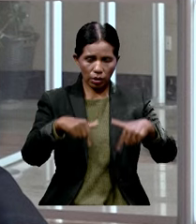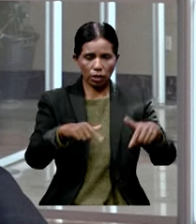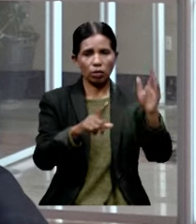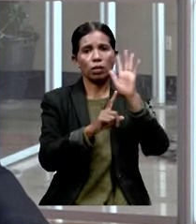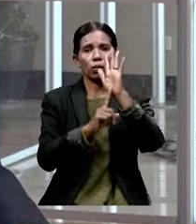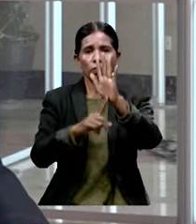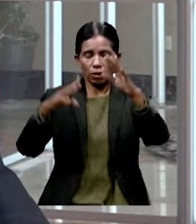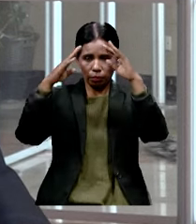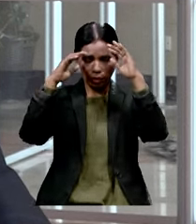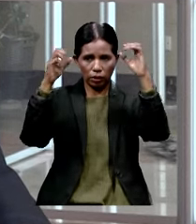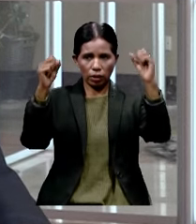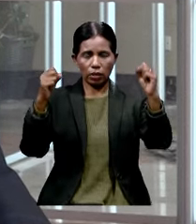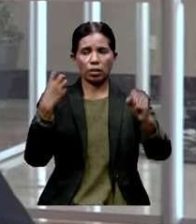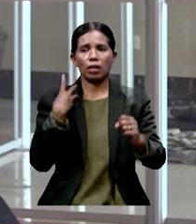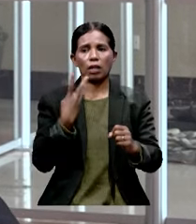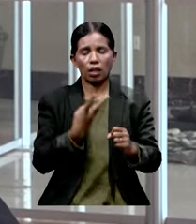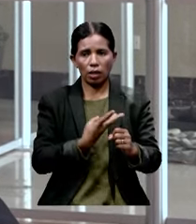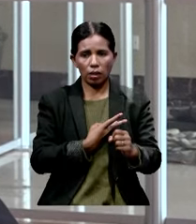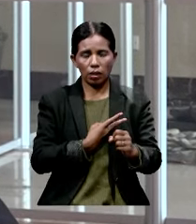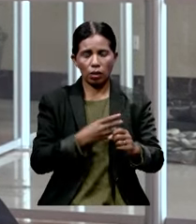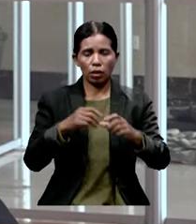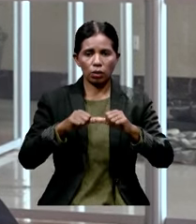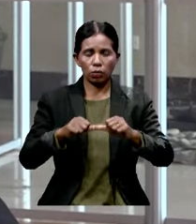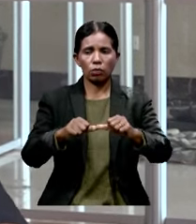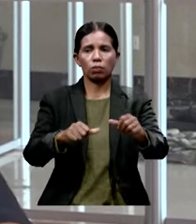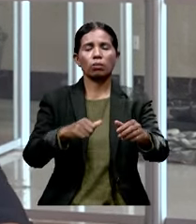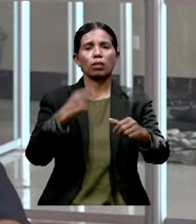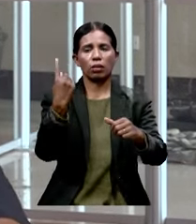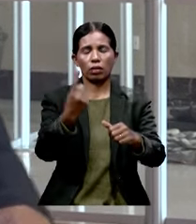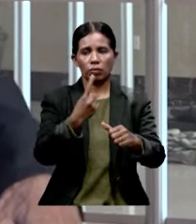presidente. A mim. Continua na fase